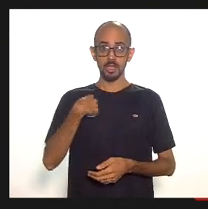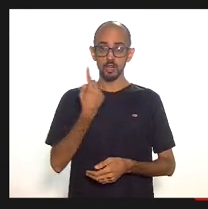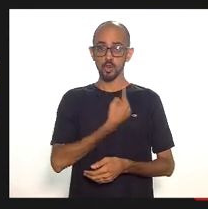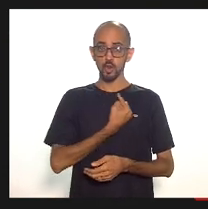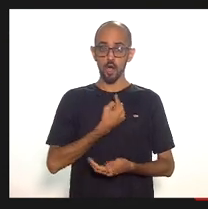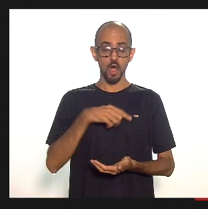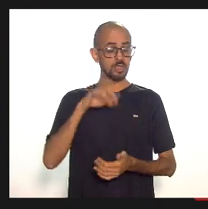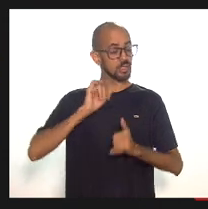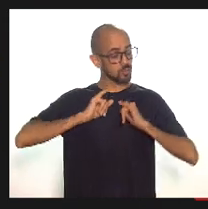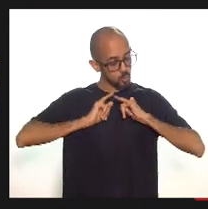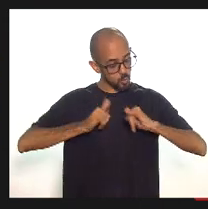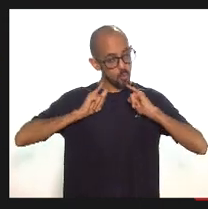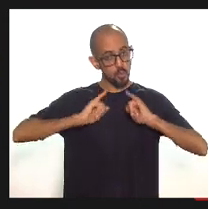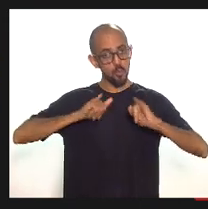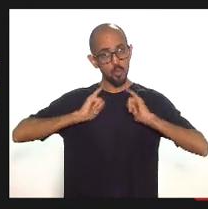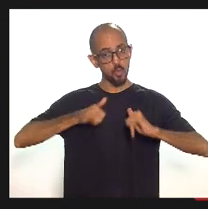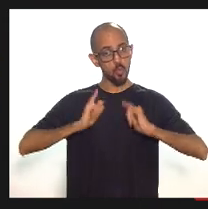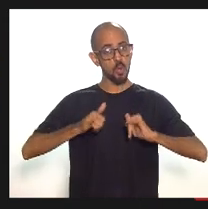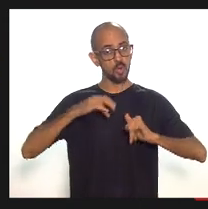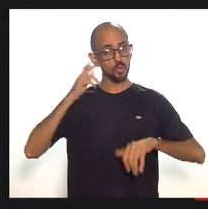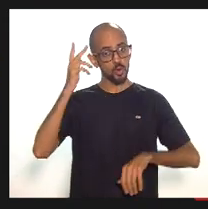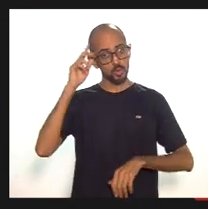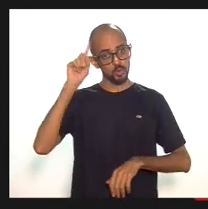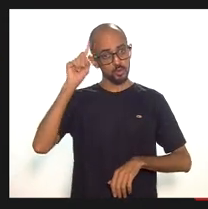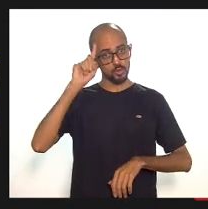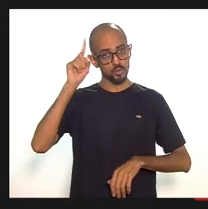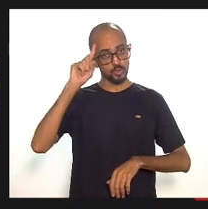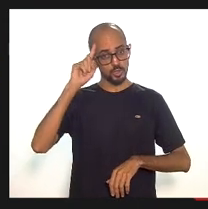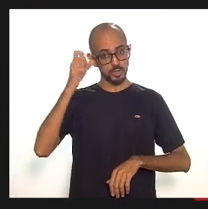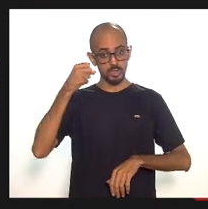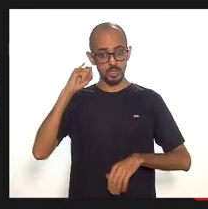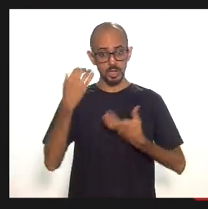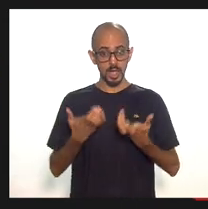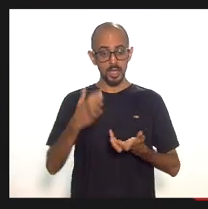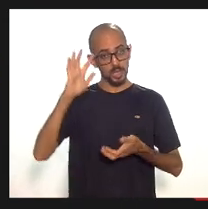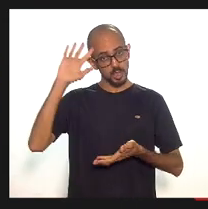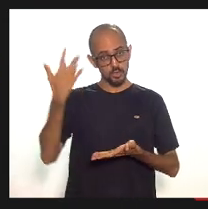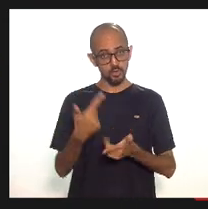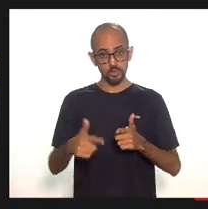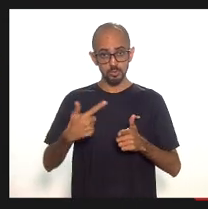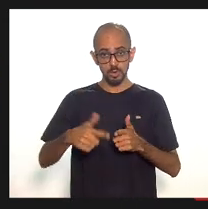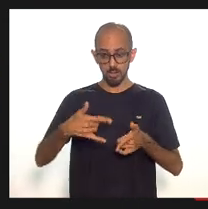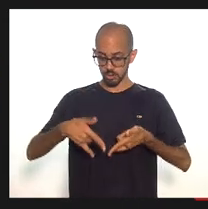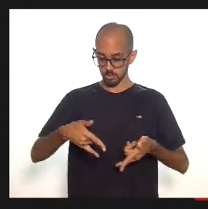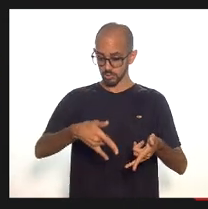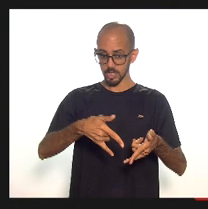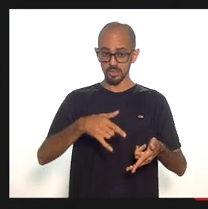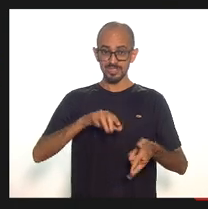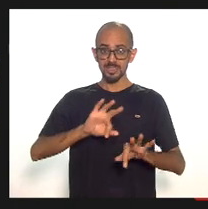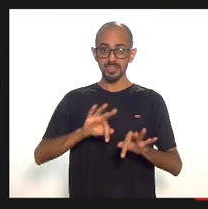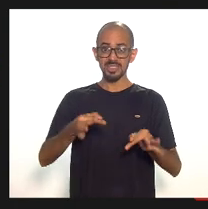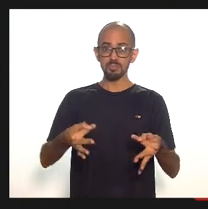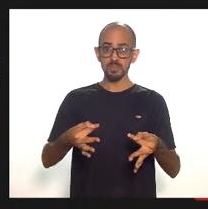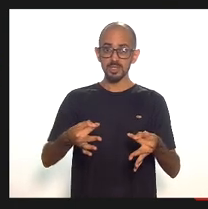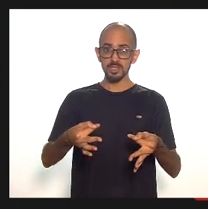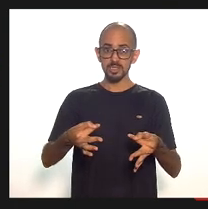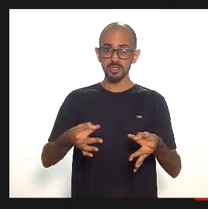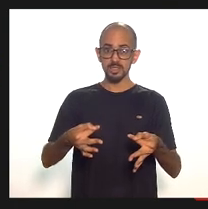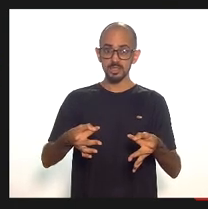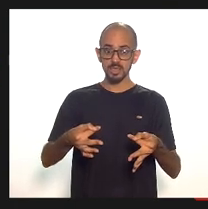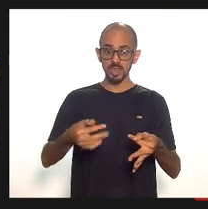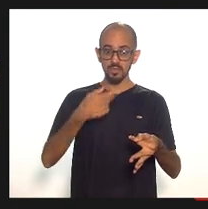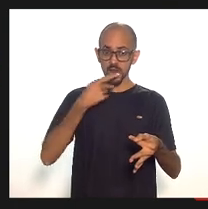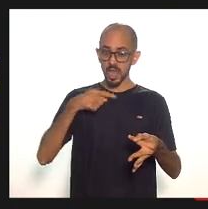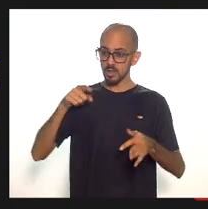isso todos os dias. Se querem resolver o problema dos leitos, é simples. E dizer que os profissionais não